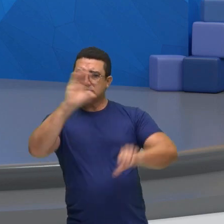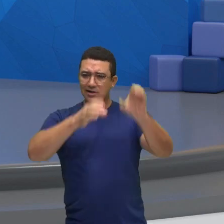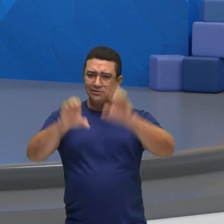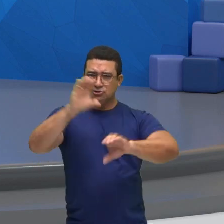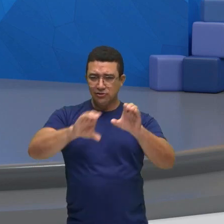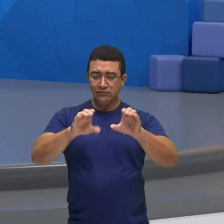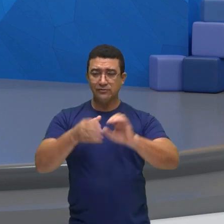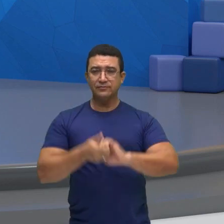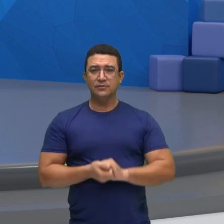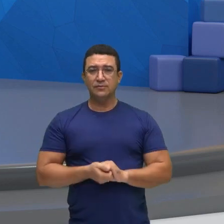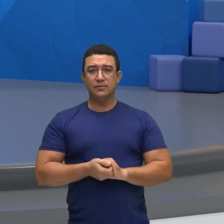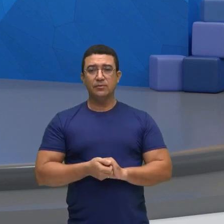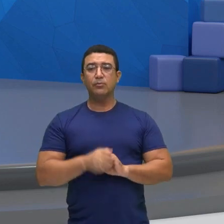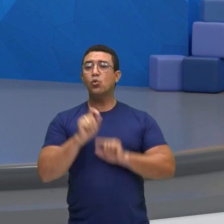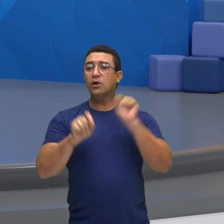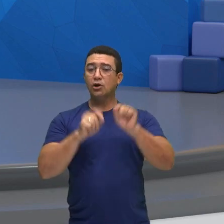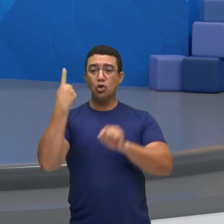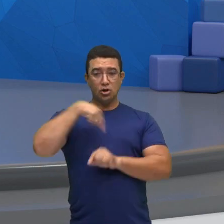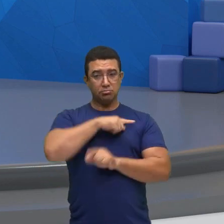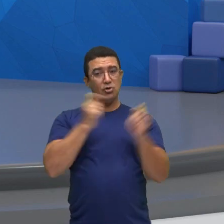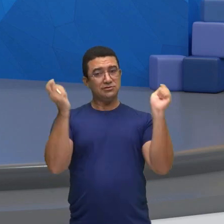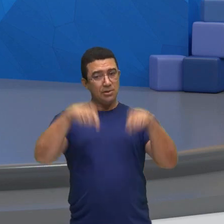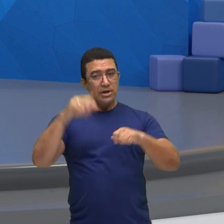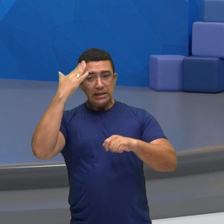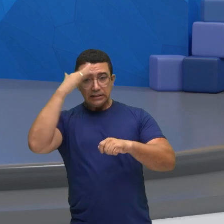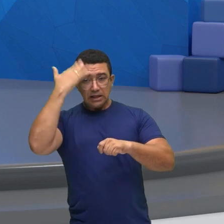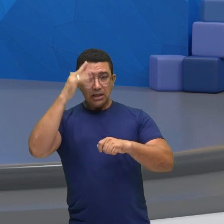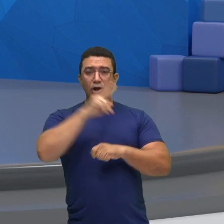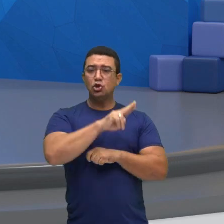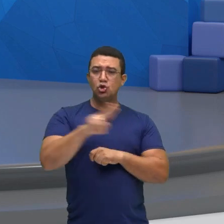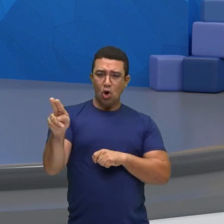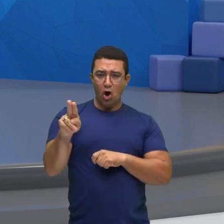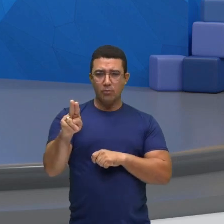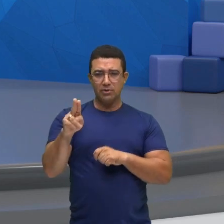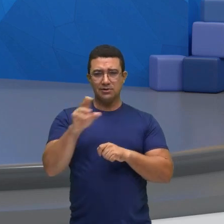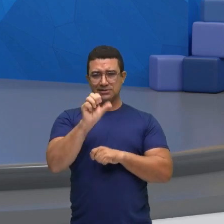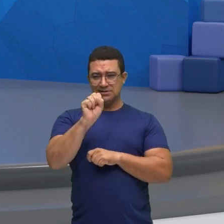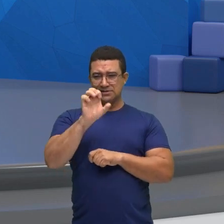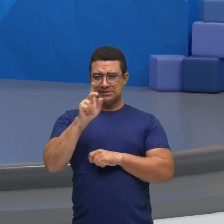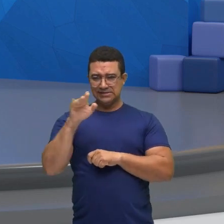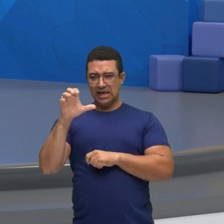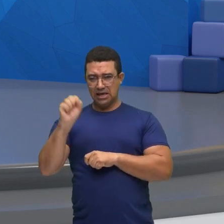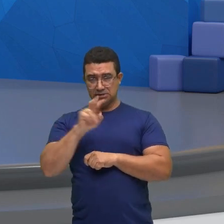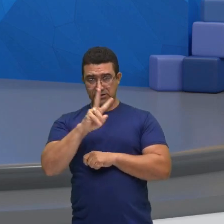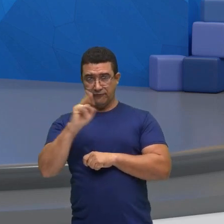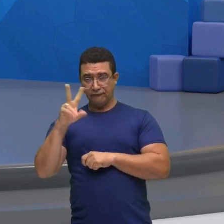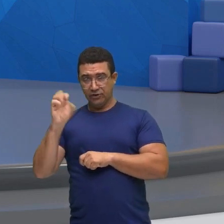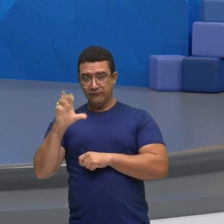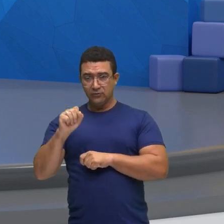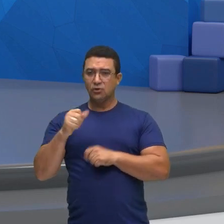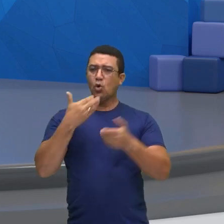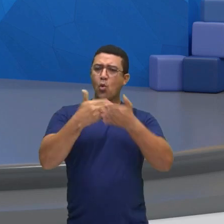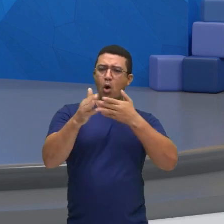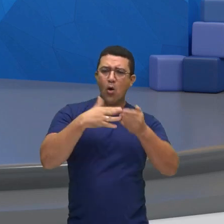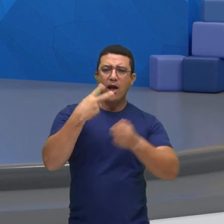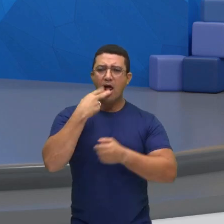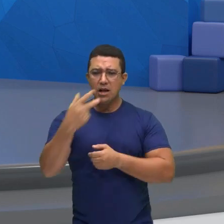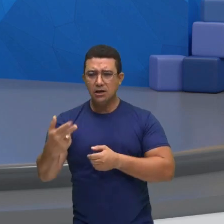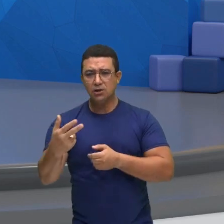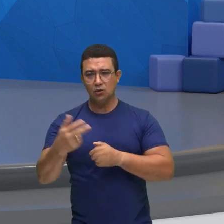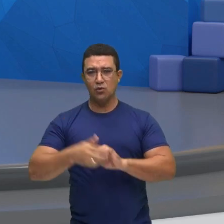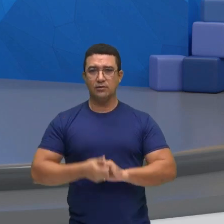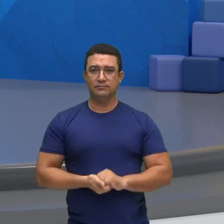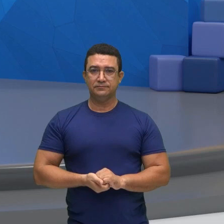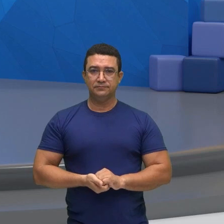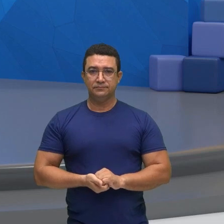para que a gente possa compreender o nome dos seres vivos em qualquer idioma, né? Trazendo aí a nomenclatura científica muito bem explicada pela